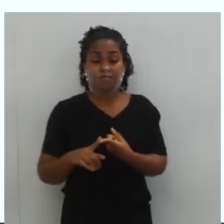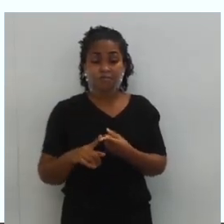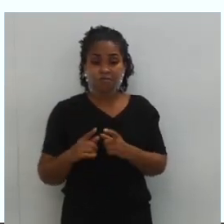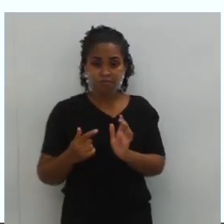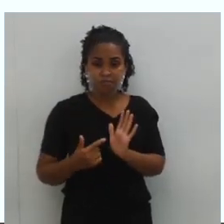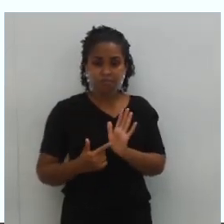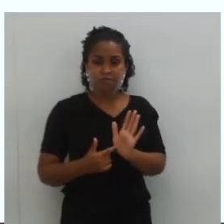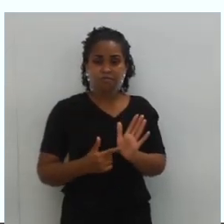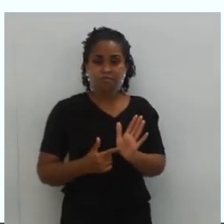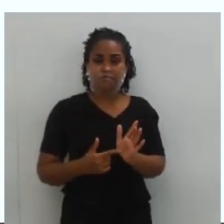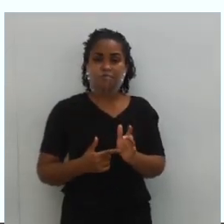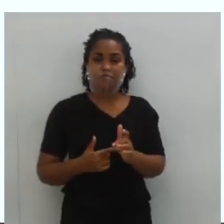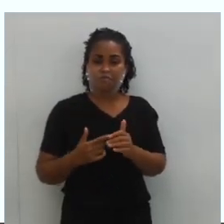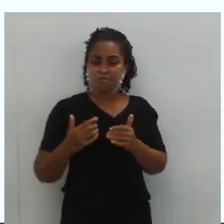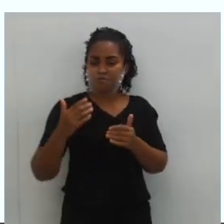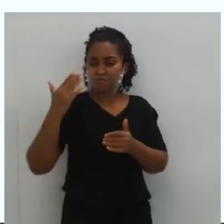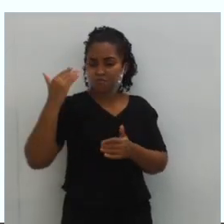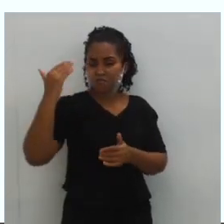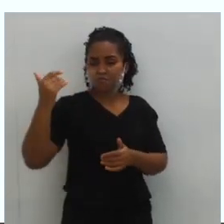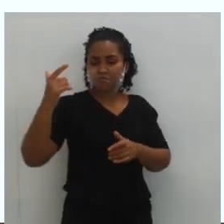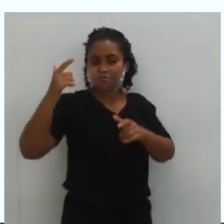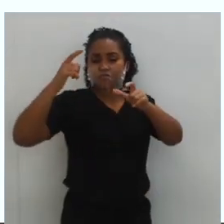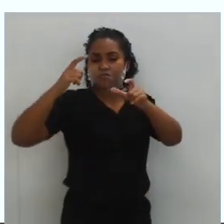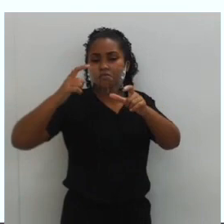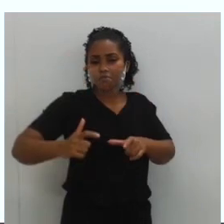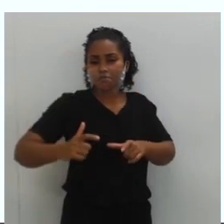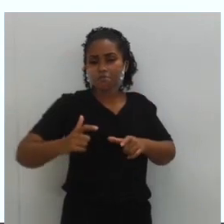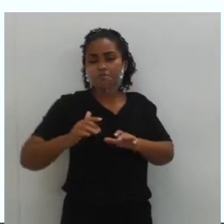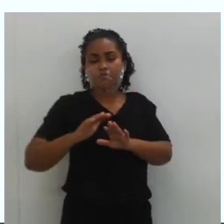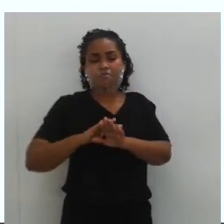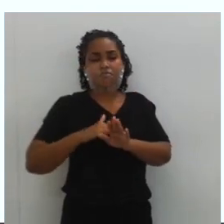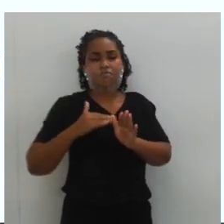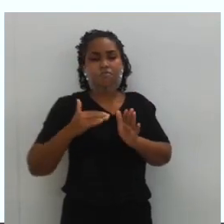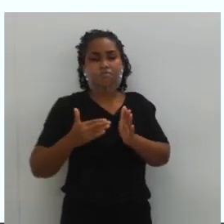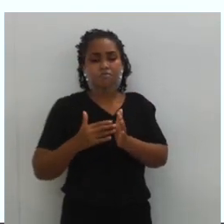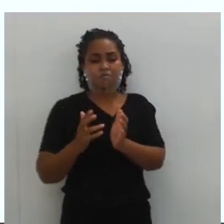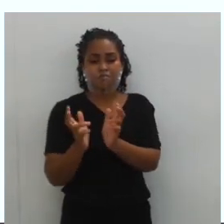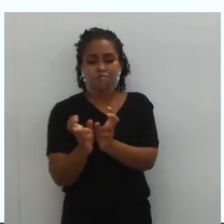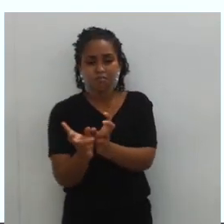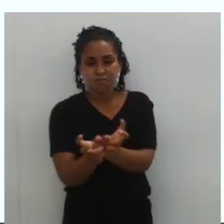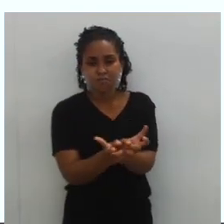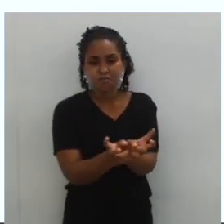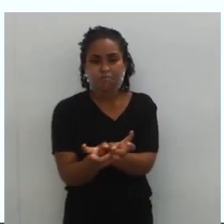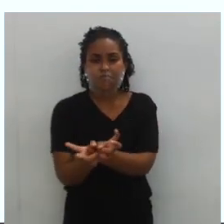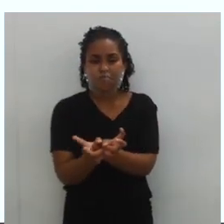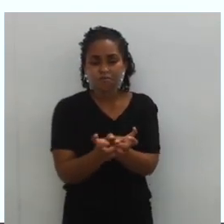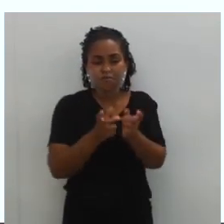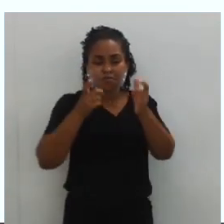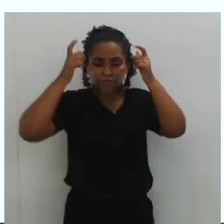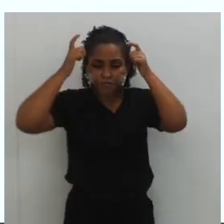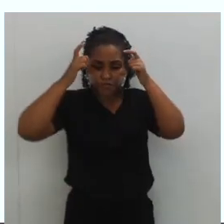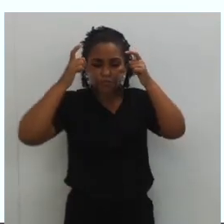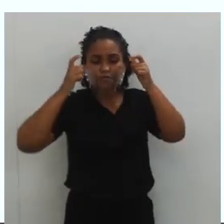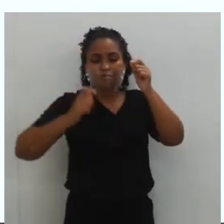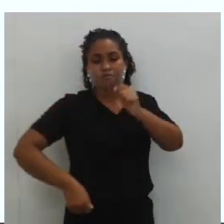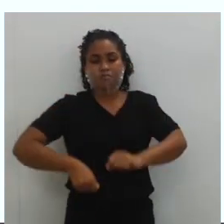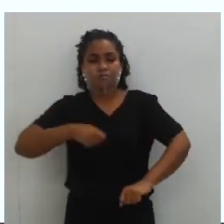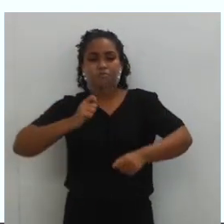trilhas sonoras de artistas locais, né, tanto do Mangue Beat, assim como Chico Sainz, Nação Zumbi,